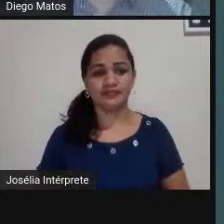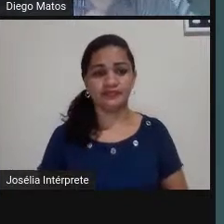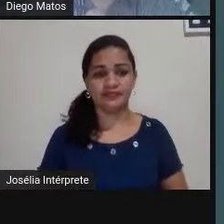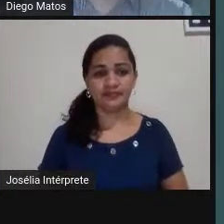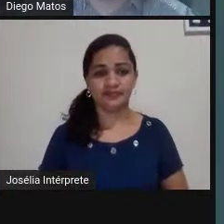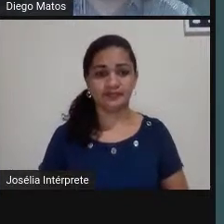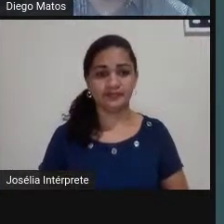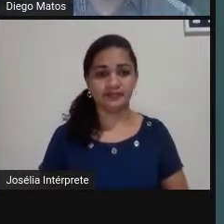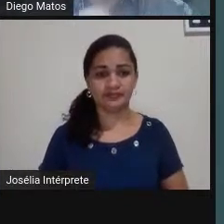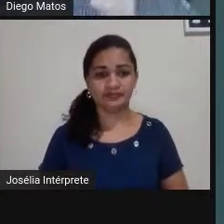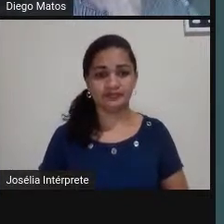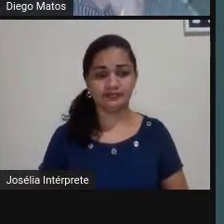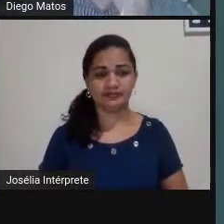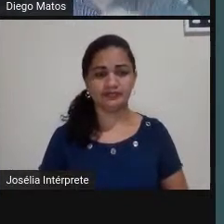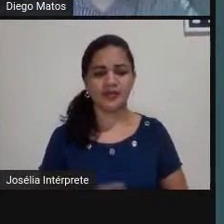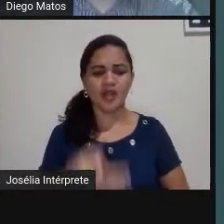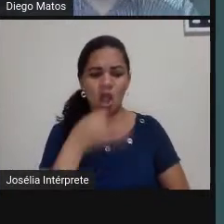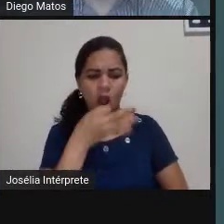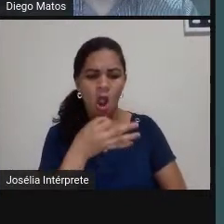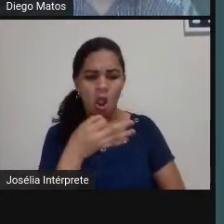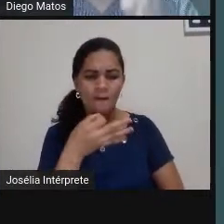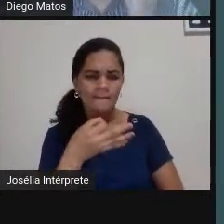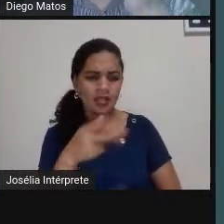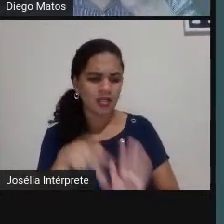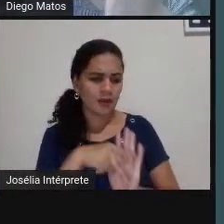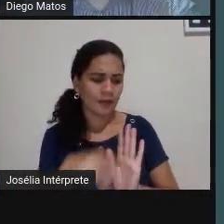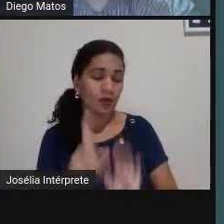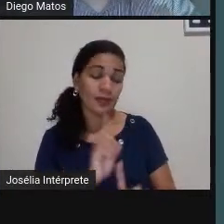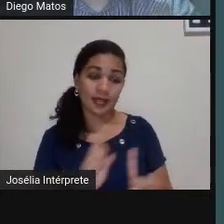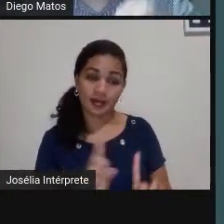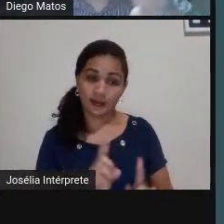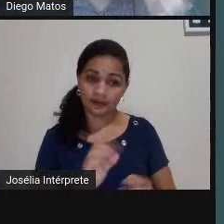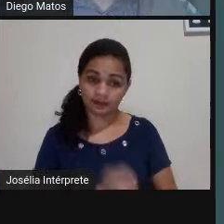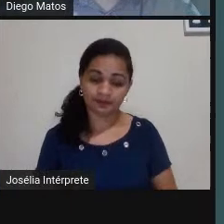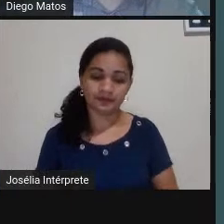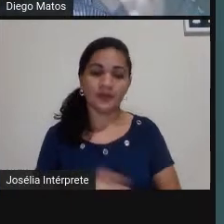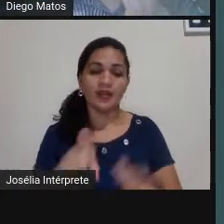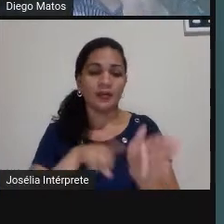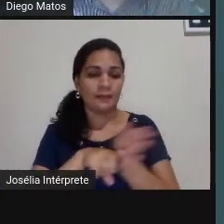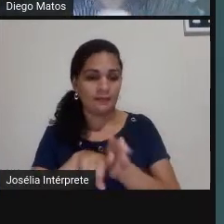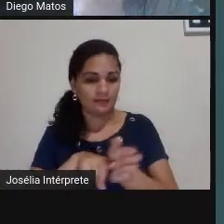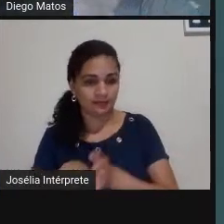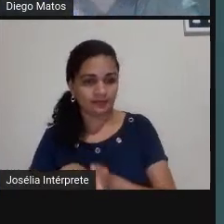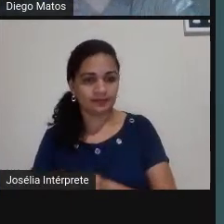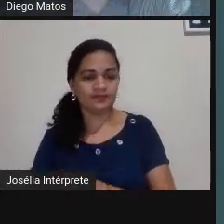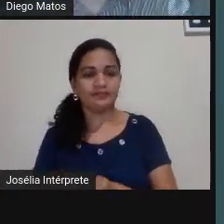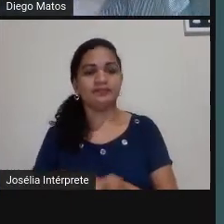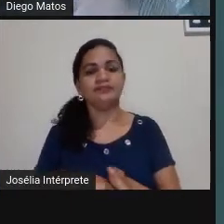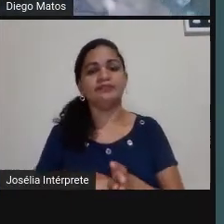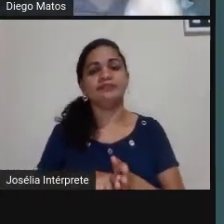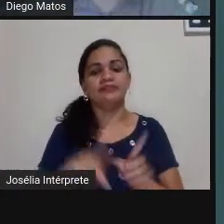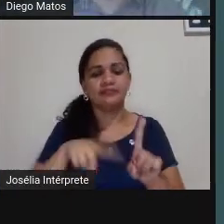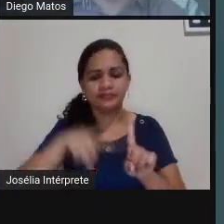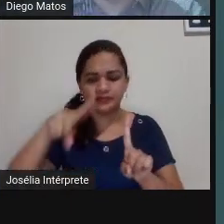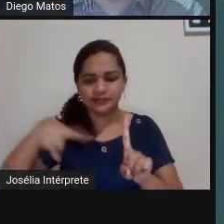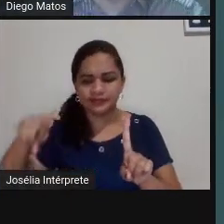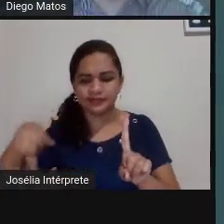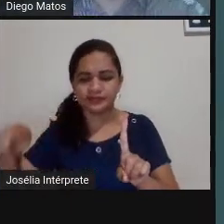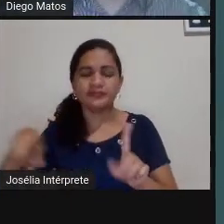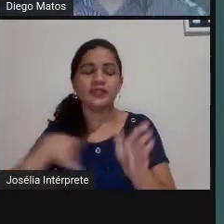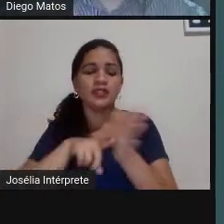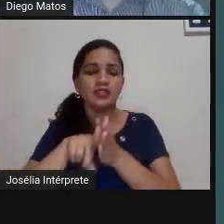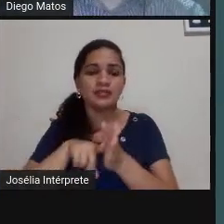tua opinião pessoal não tanto último relatório do ipcc do painel intergovernamental de mudanças